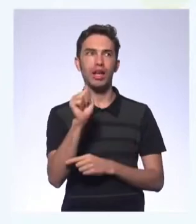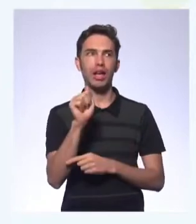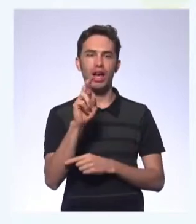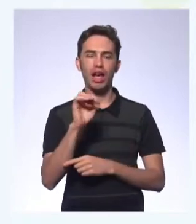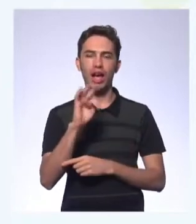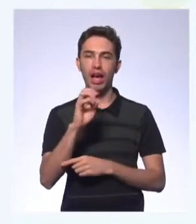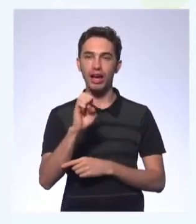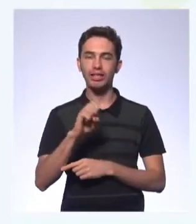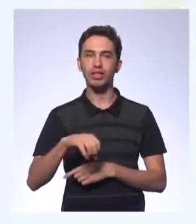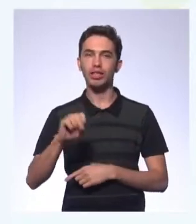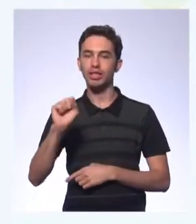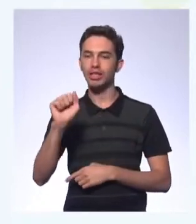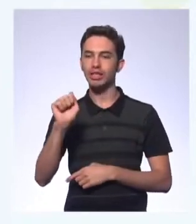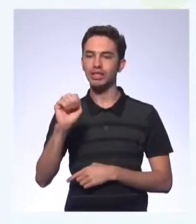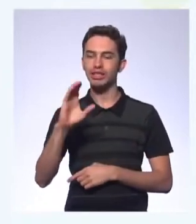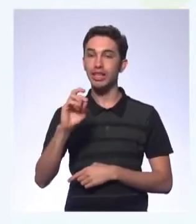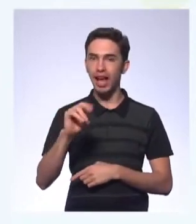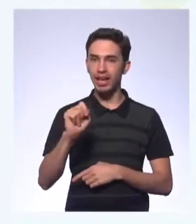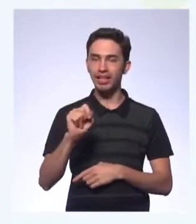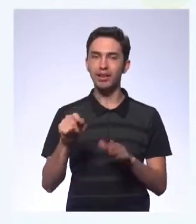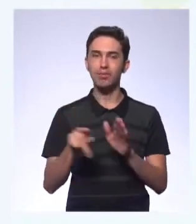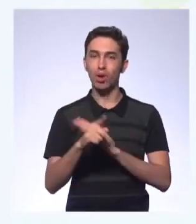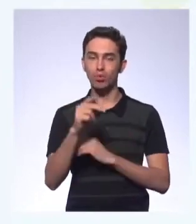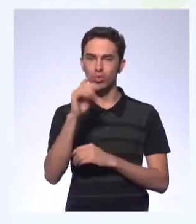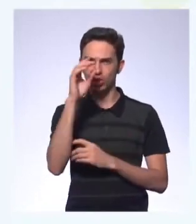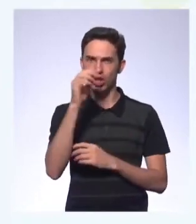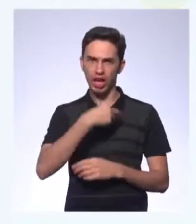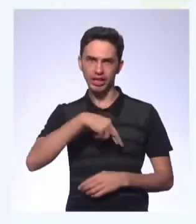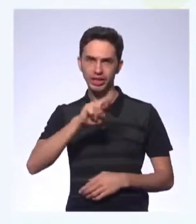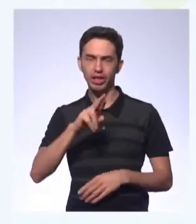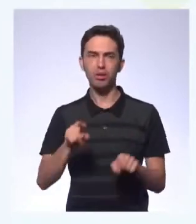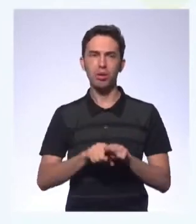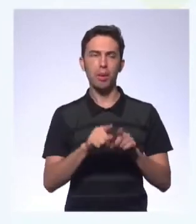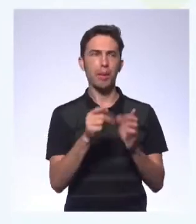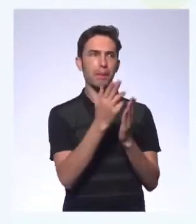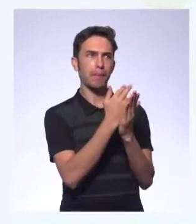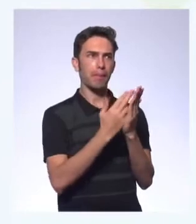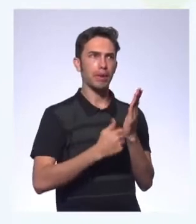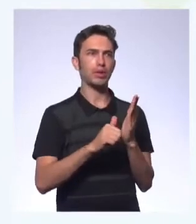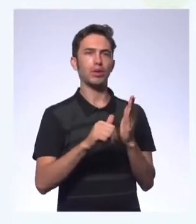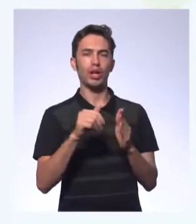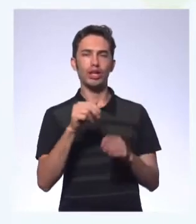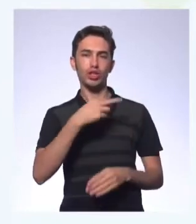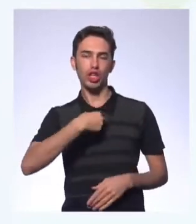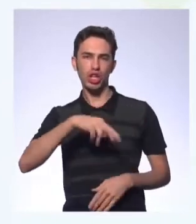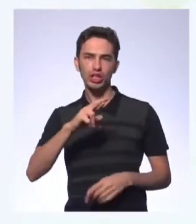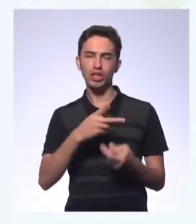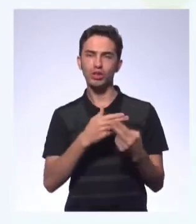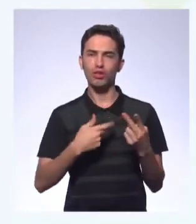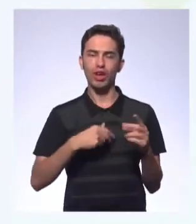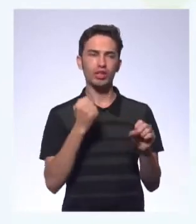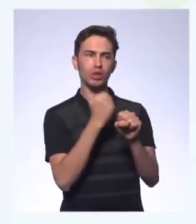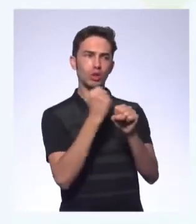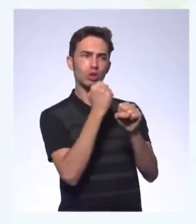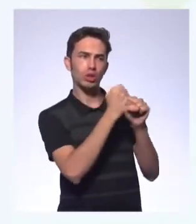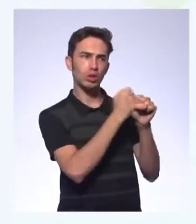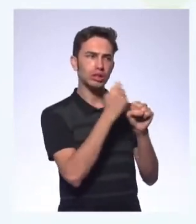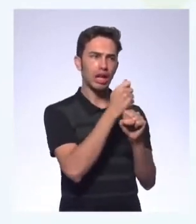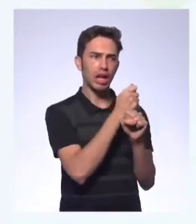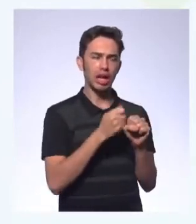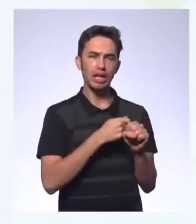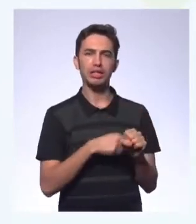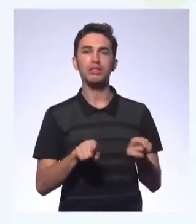estatuárias, pinturas e obras de talha para decoração